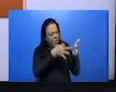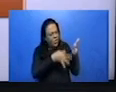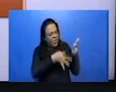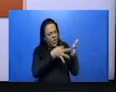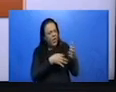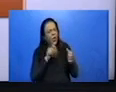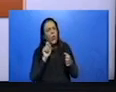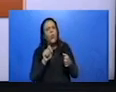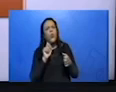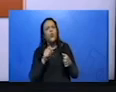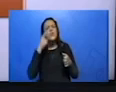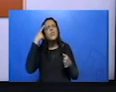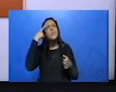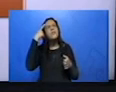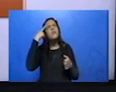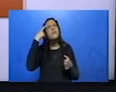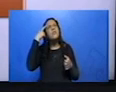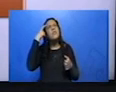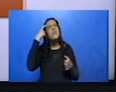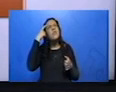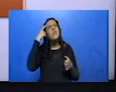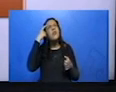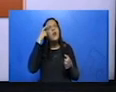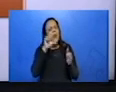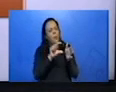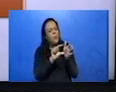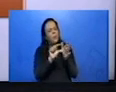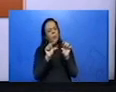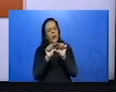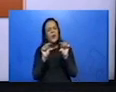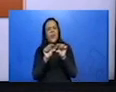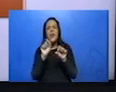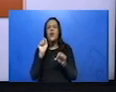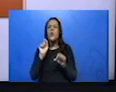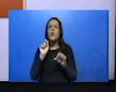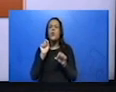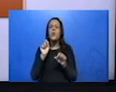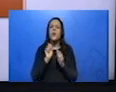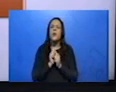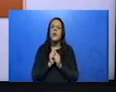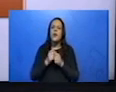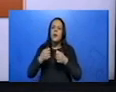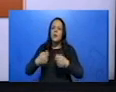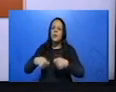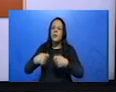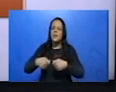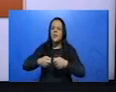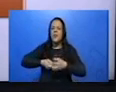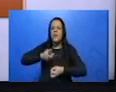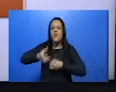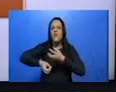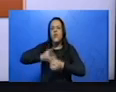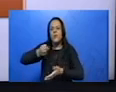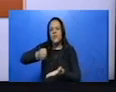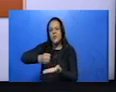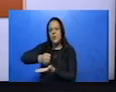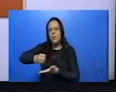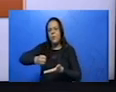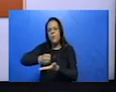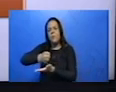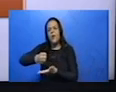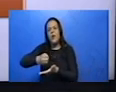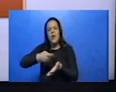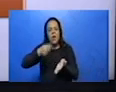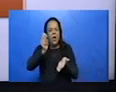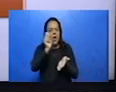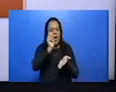eu vou escrever, com quais parágrafos que eu vou falar isso, colete as informações básicas do livro, autor, editora, né?